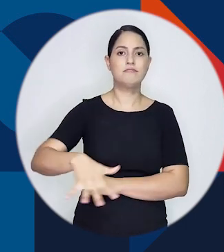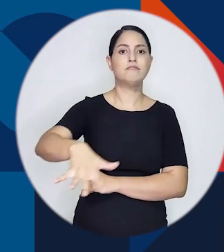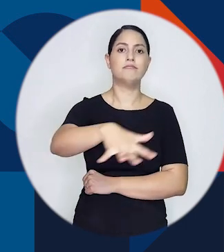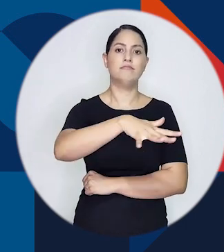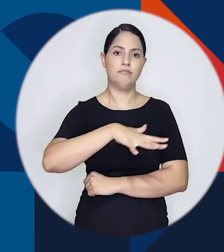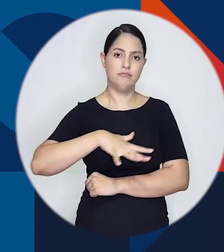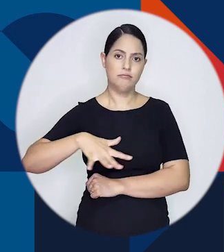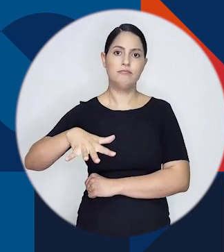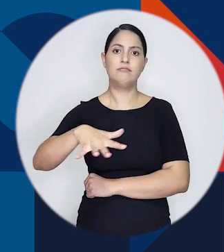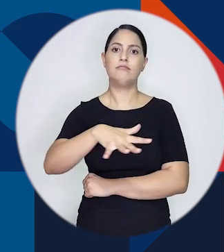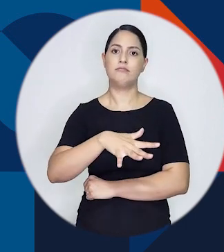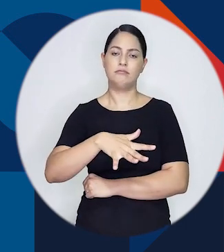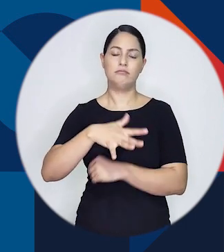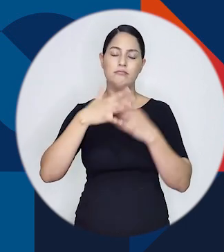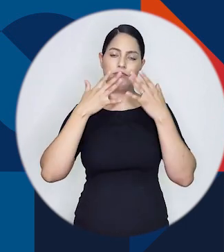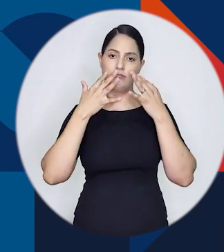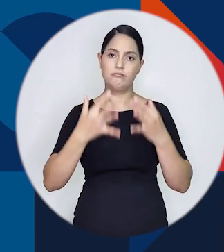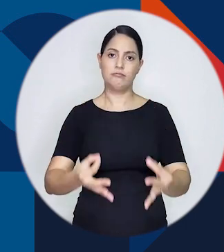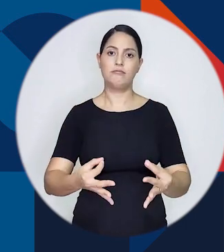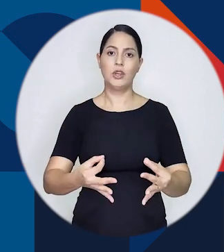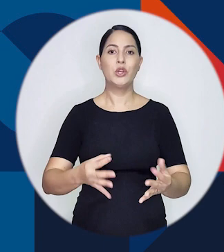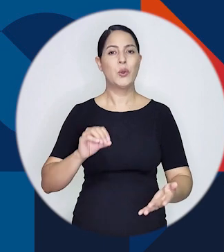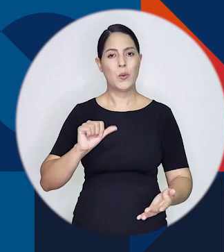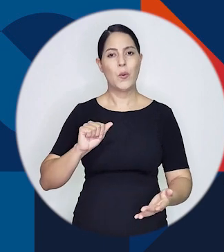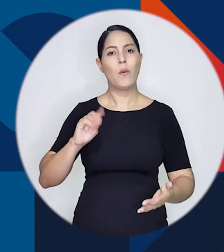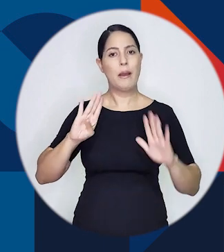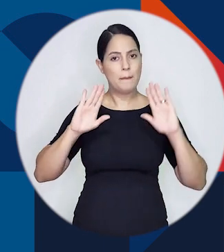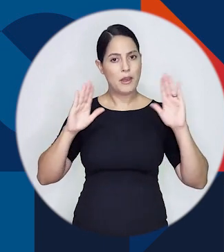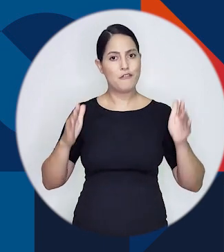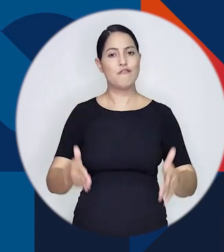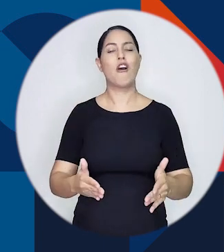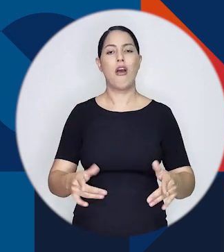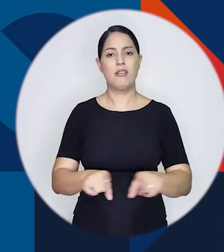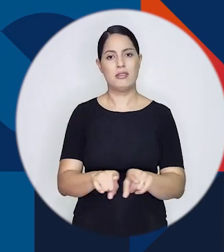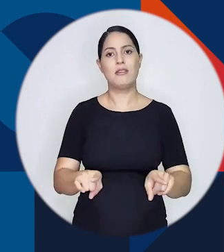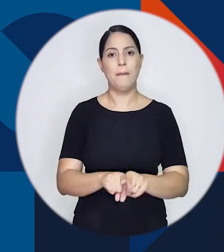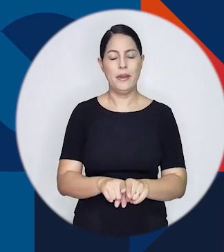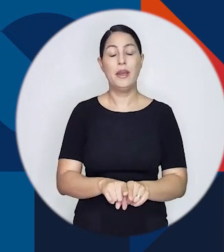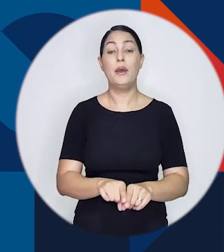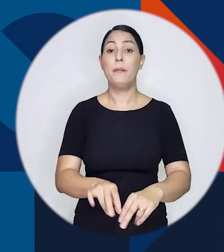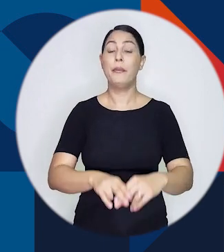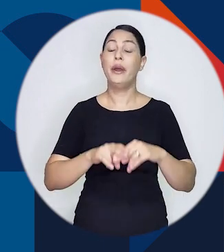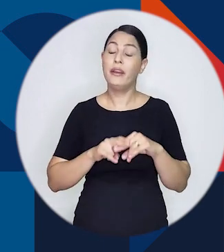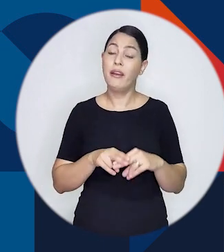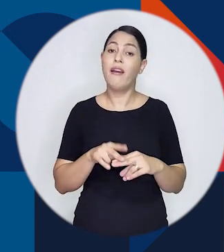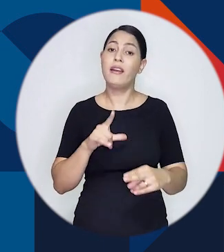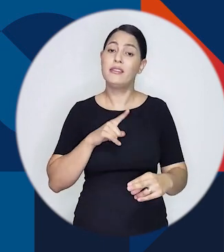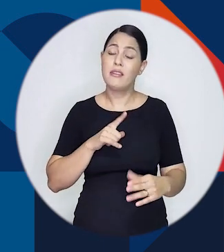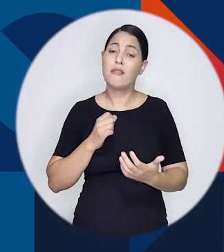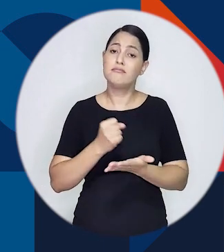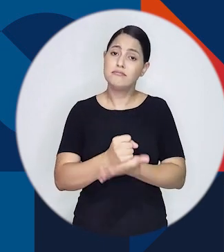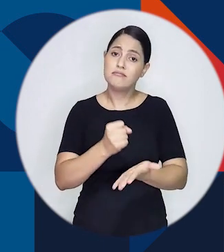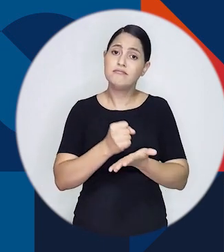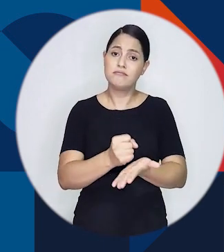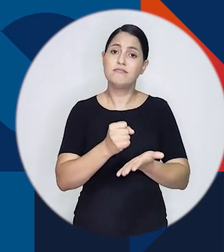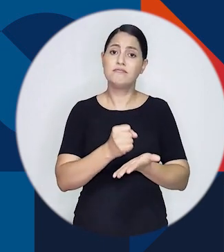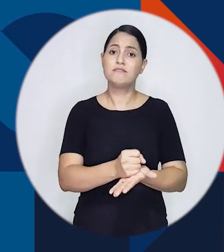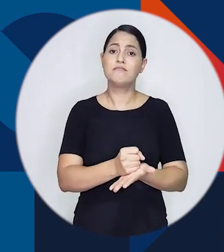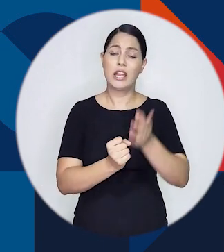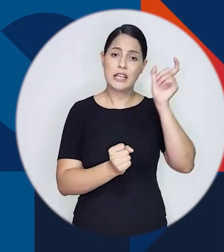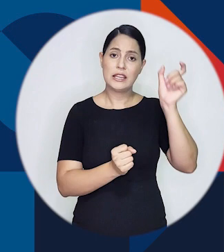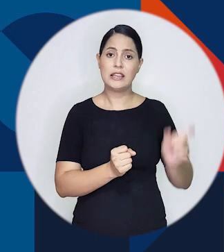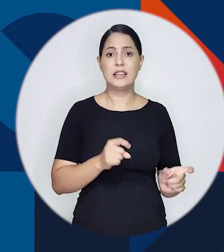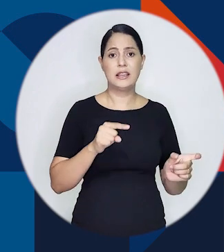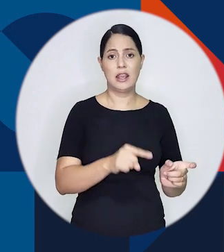de muita gente, de muitas entidades, e a OAB é uma delas. A OAB pode contribuir muito